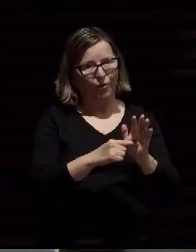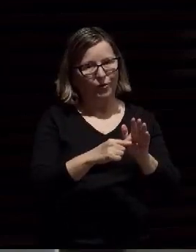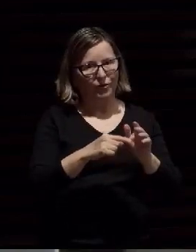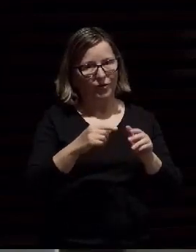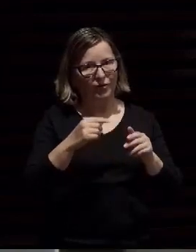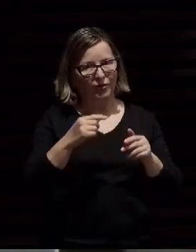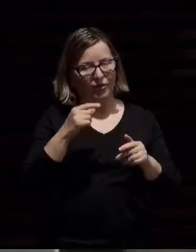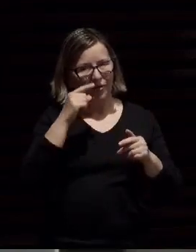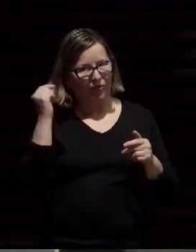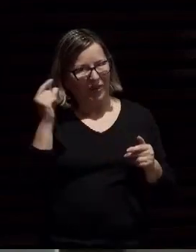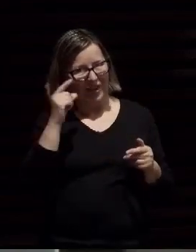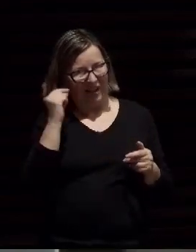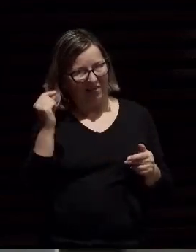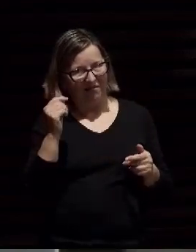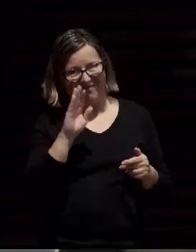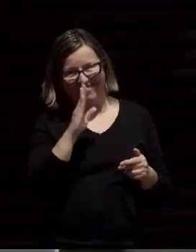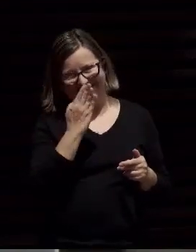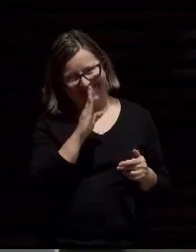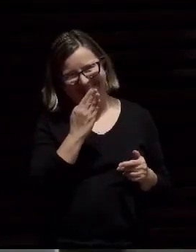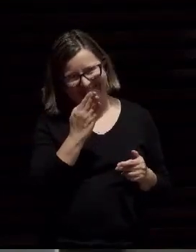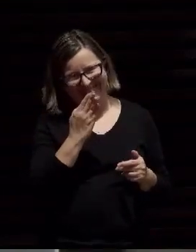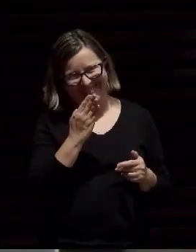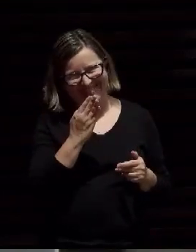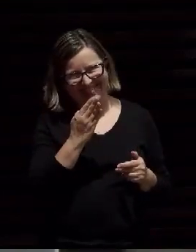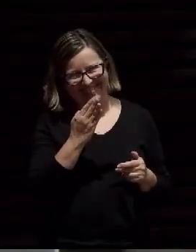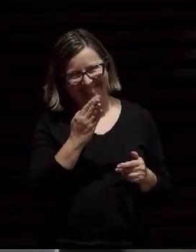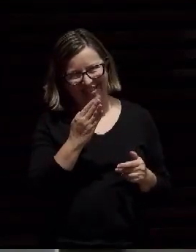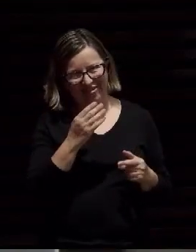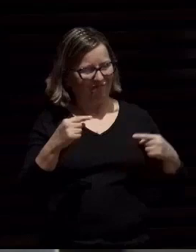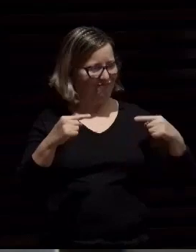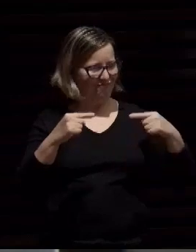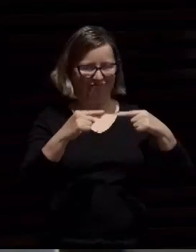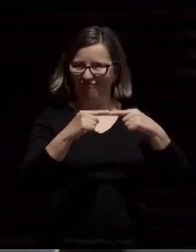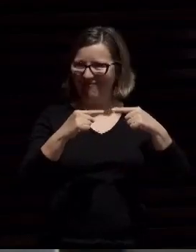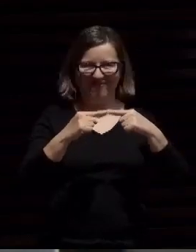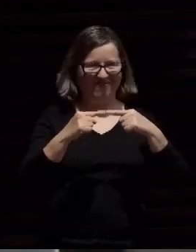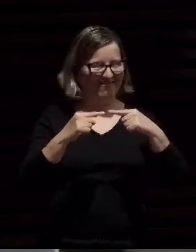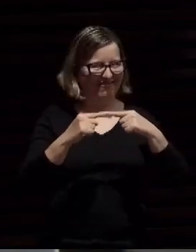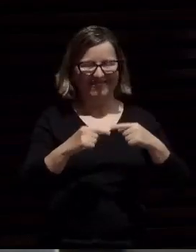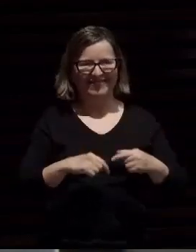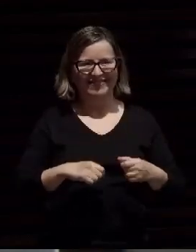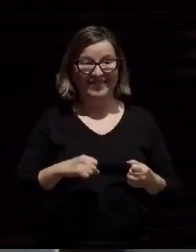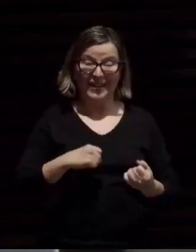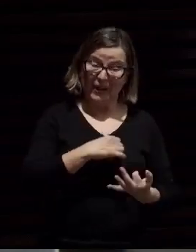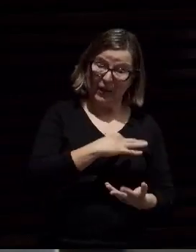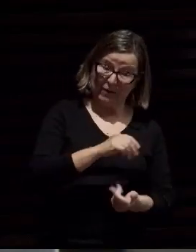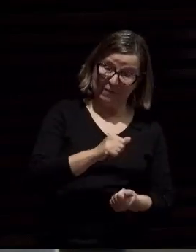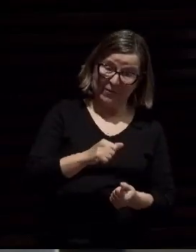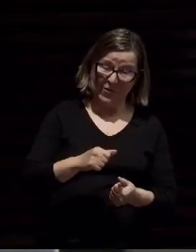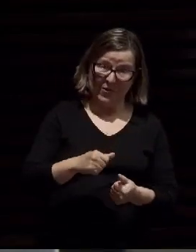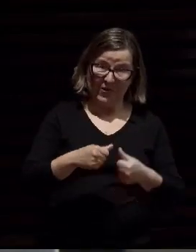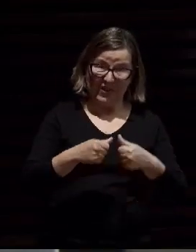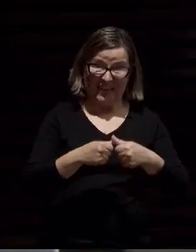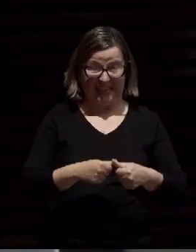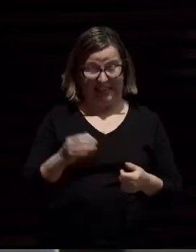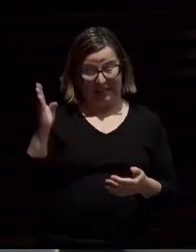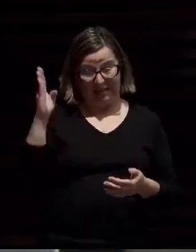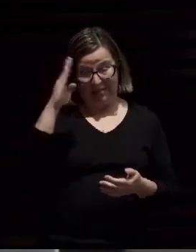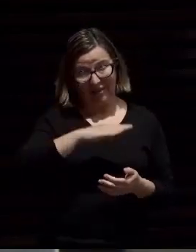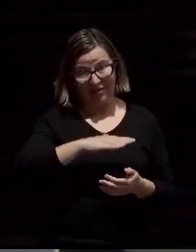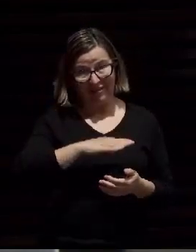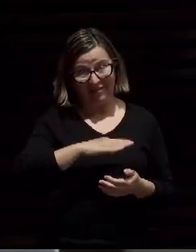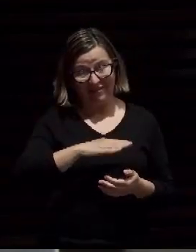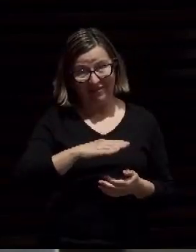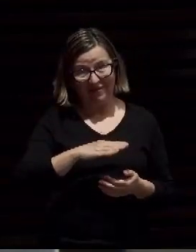isso é algo fake. Isso não coincide. O mundo jaz no maligno e